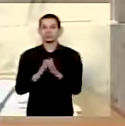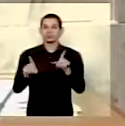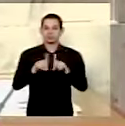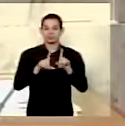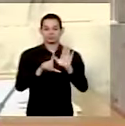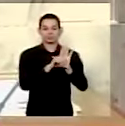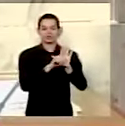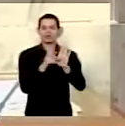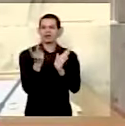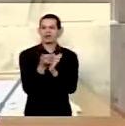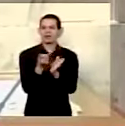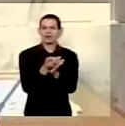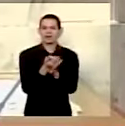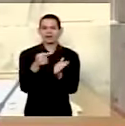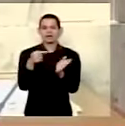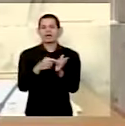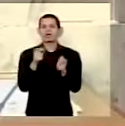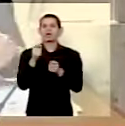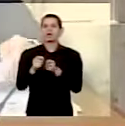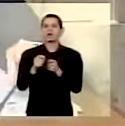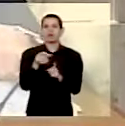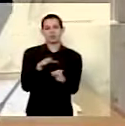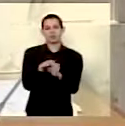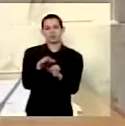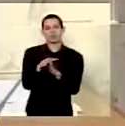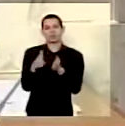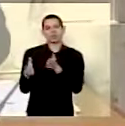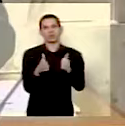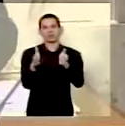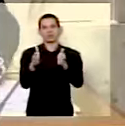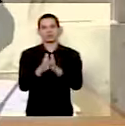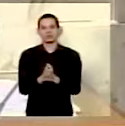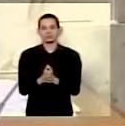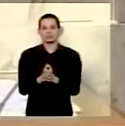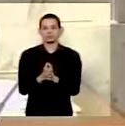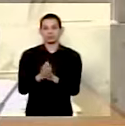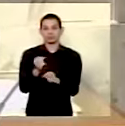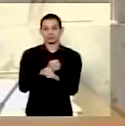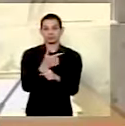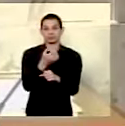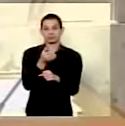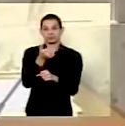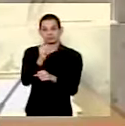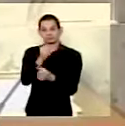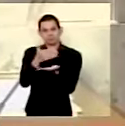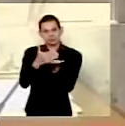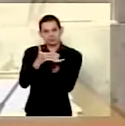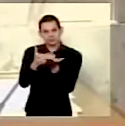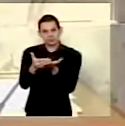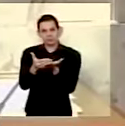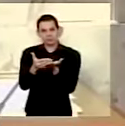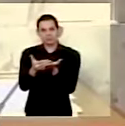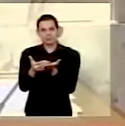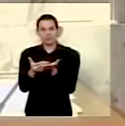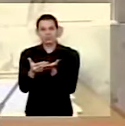sempre ela, há de ser o farol. Neste início de ano do judiciário, em que as